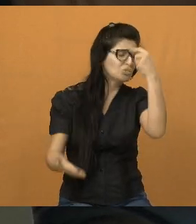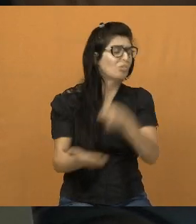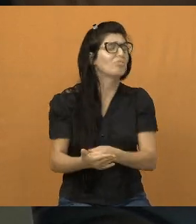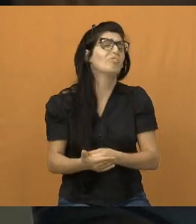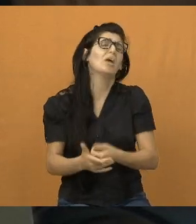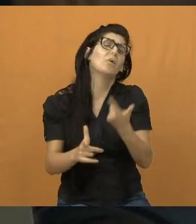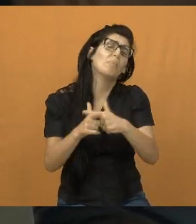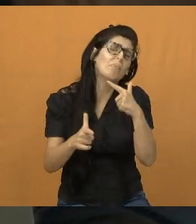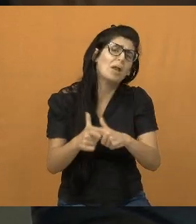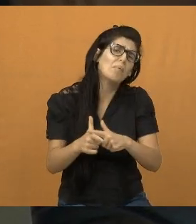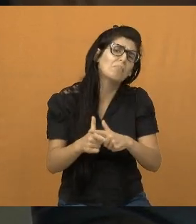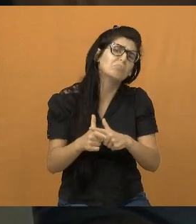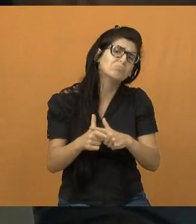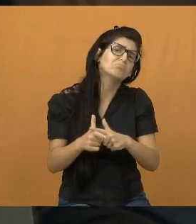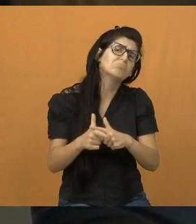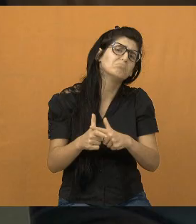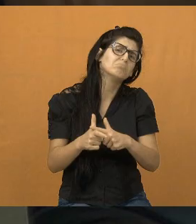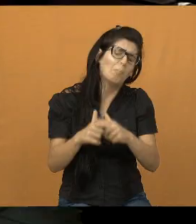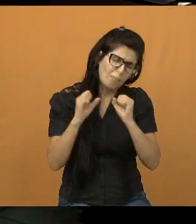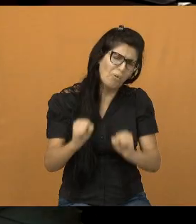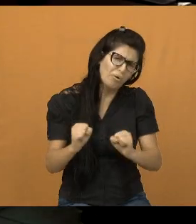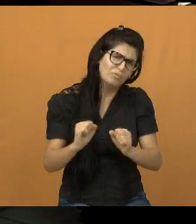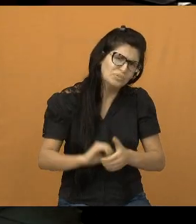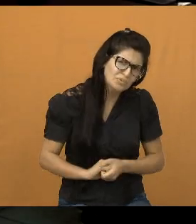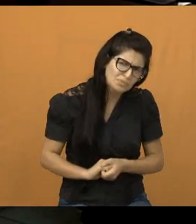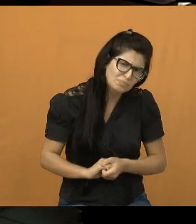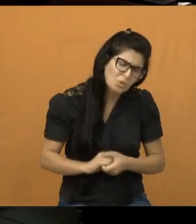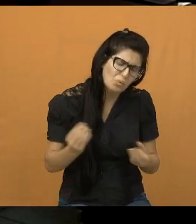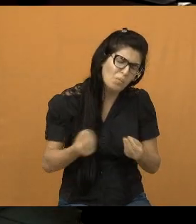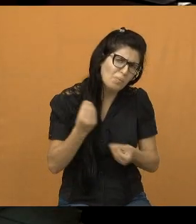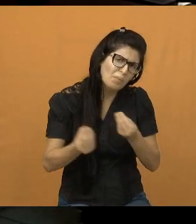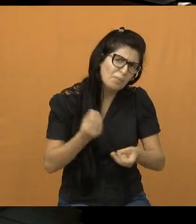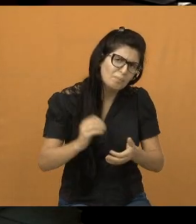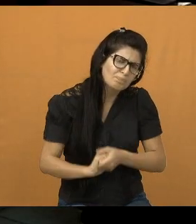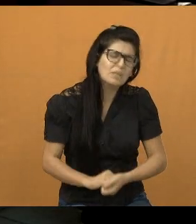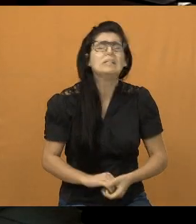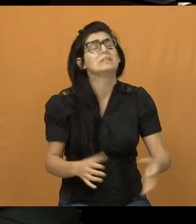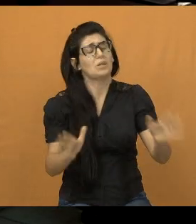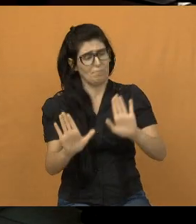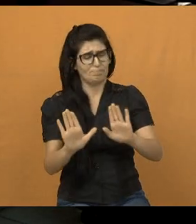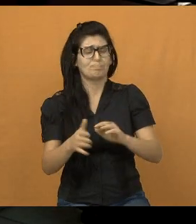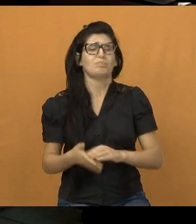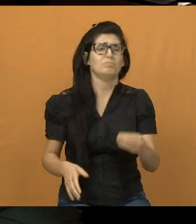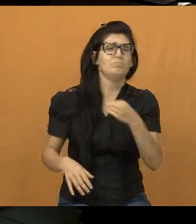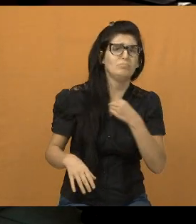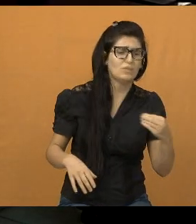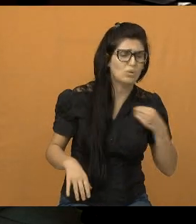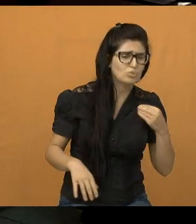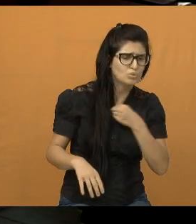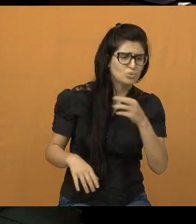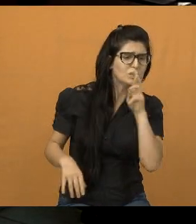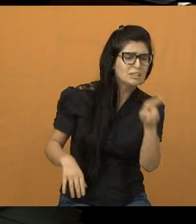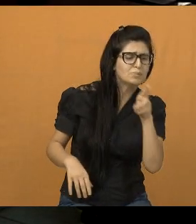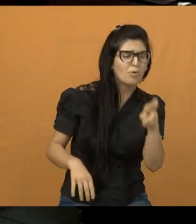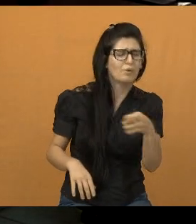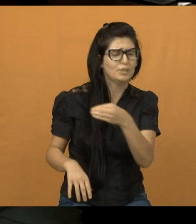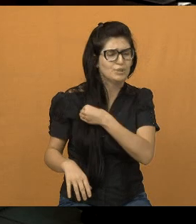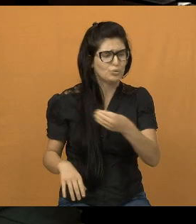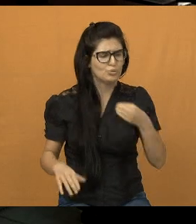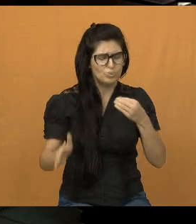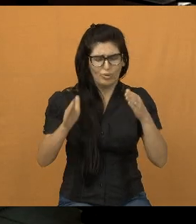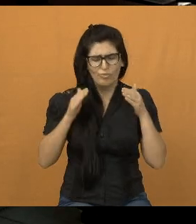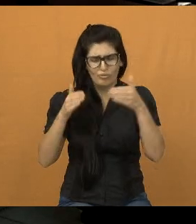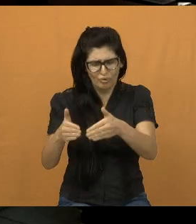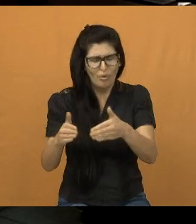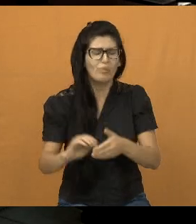amenizar? Então, em relação às consultas, em termos de expectativas de aumento de número de consultas de